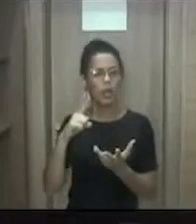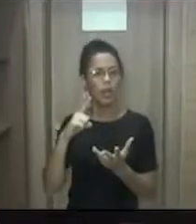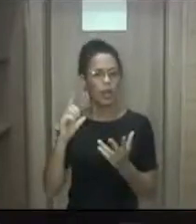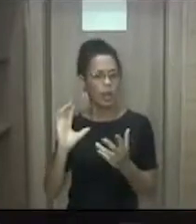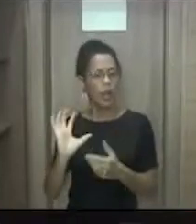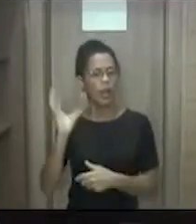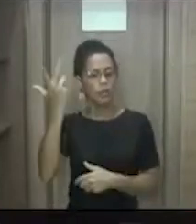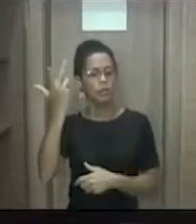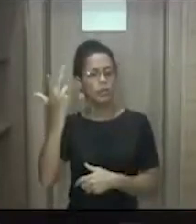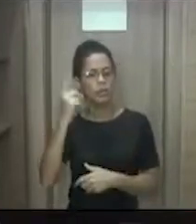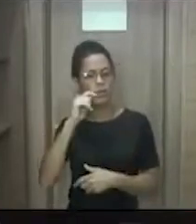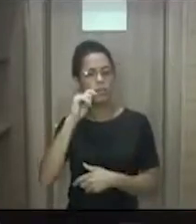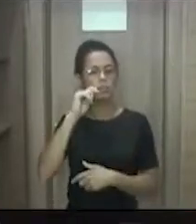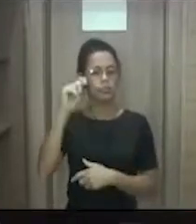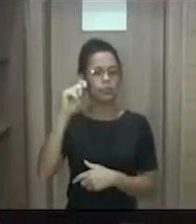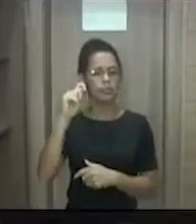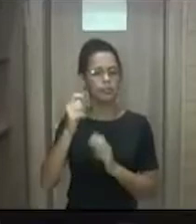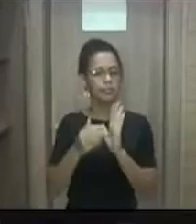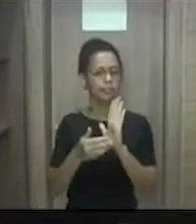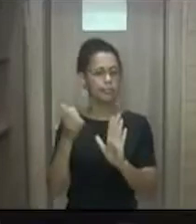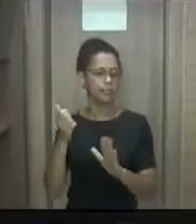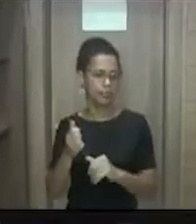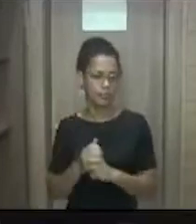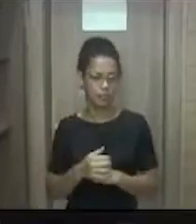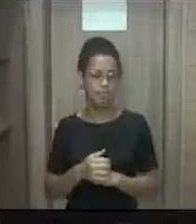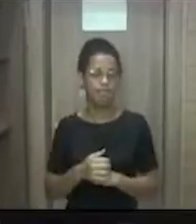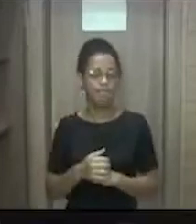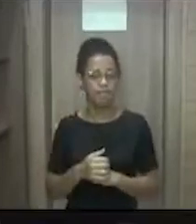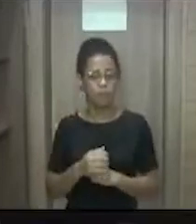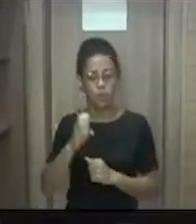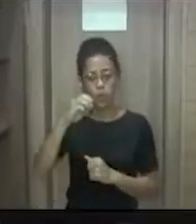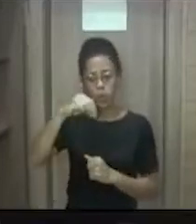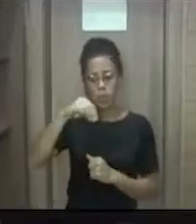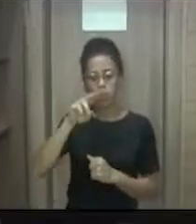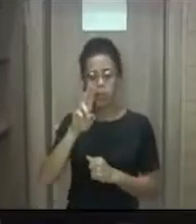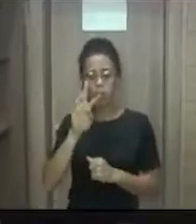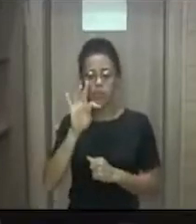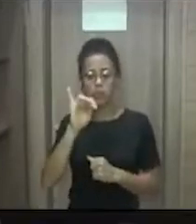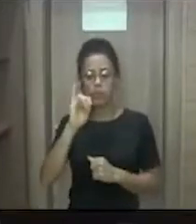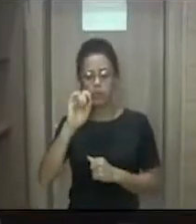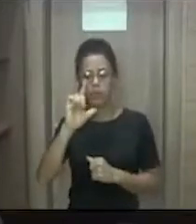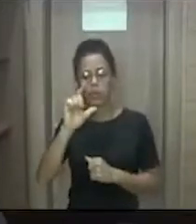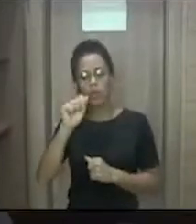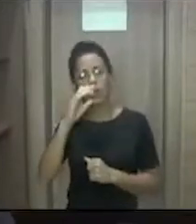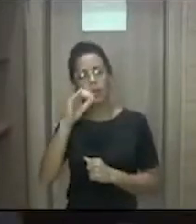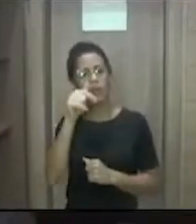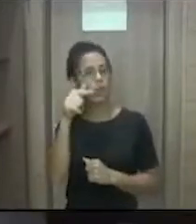A mutilação ela era aquilo que o Anselmo falou. O modelo de atenção,